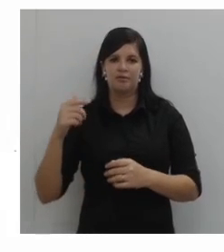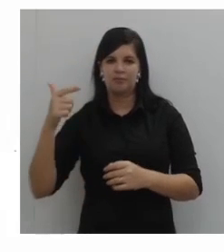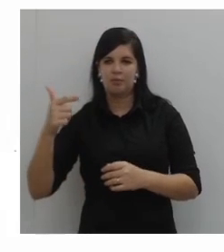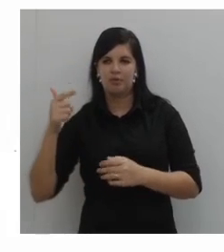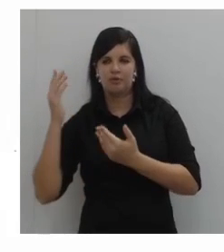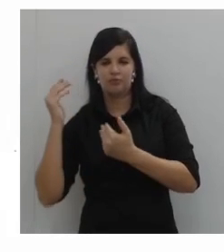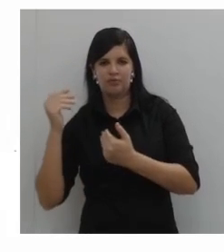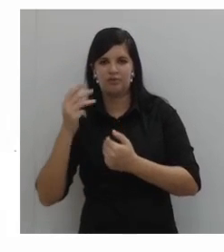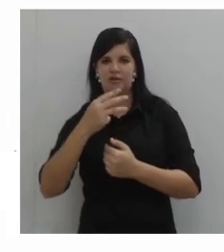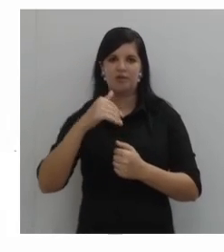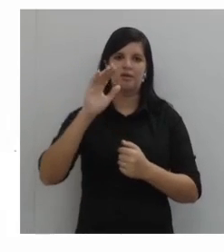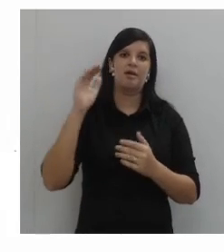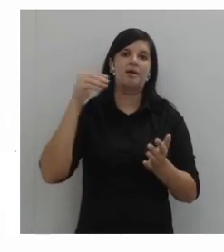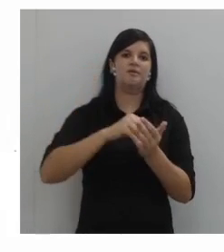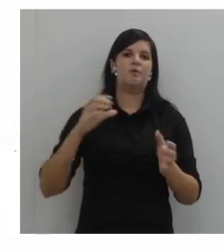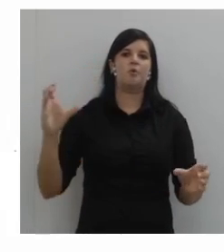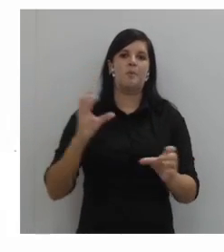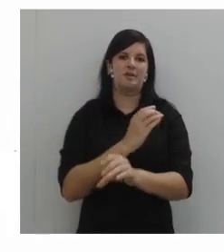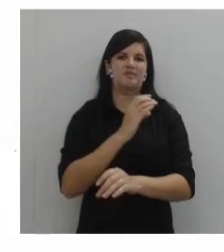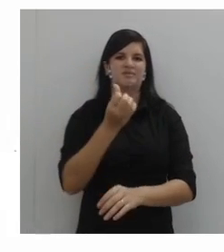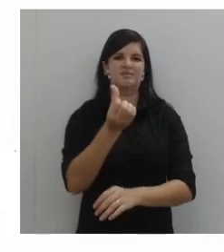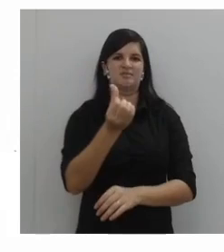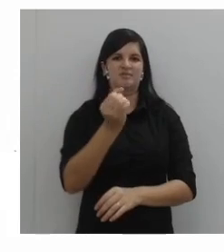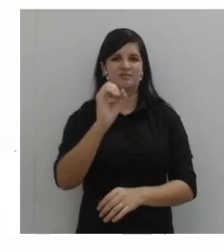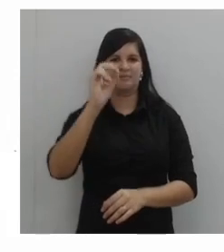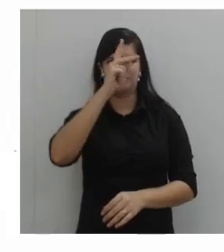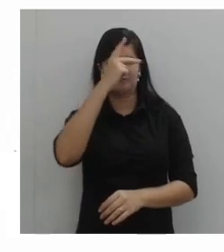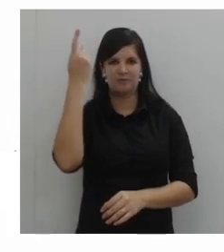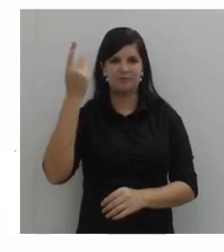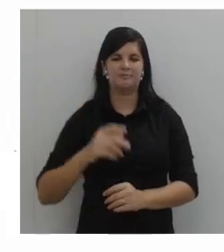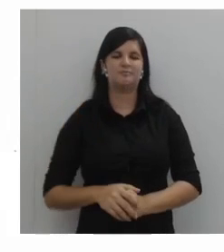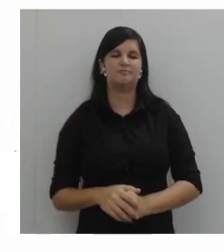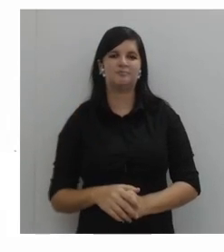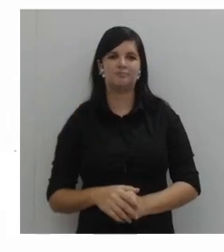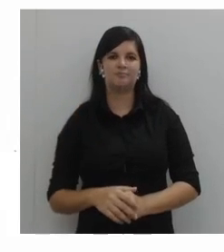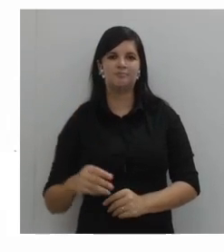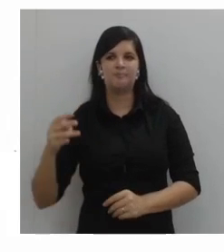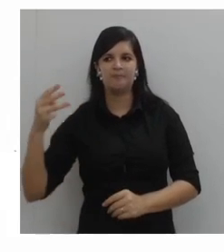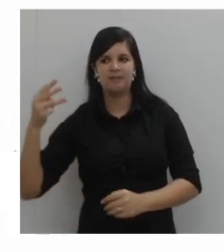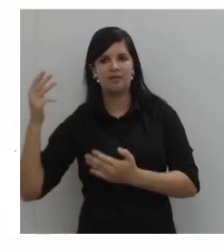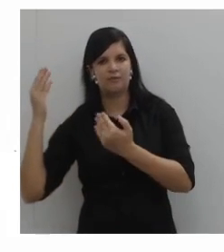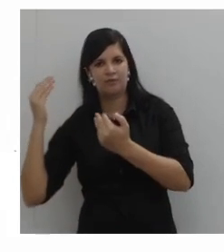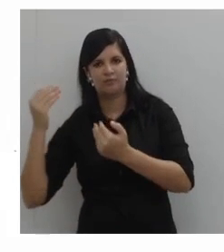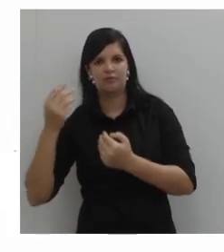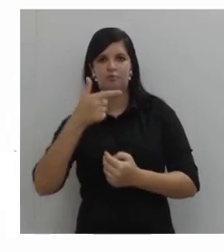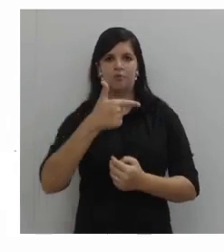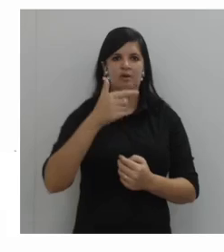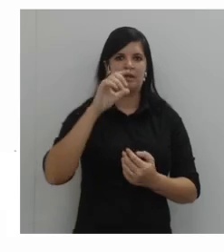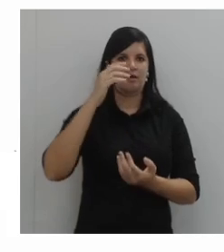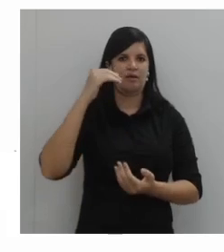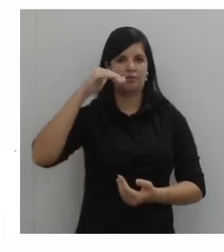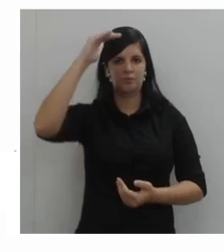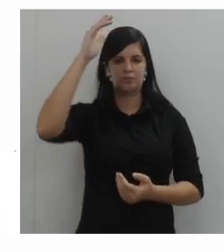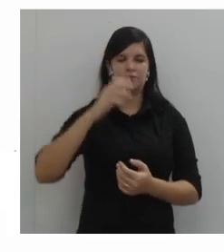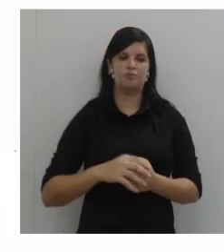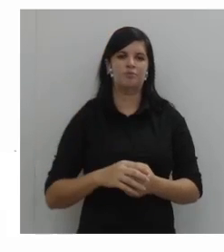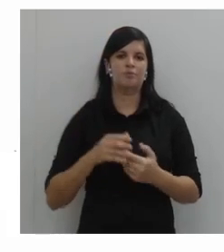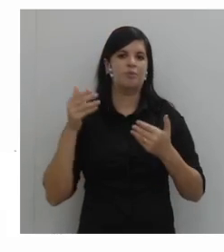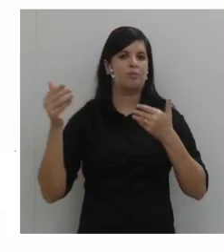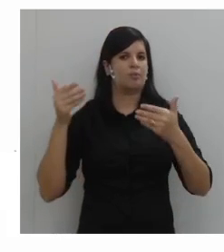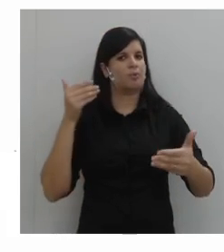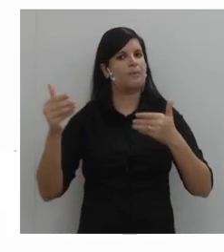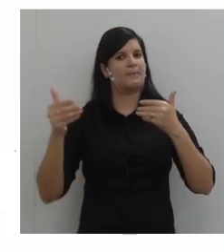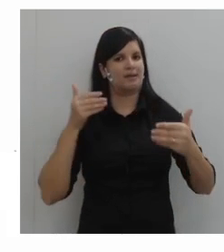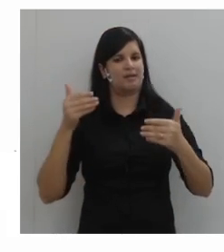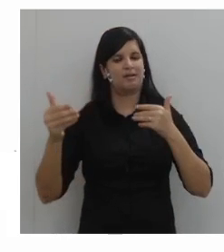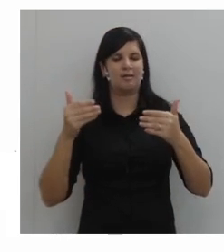até completar as 60 pessoas. Então, 3 adolescentes, 2 adultos. Aí eu boto mais 3 adolescentes, mais 2 adultos. E